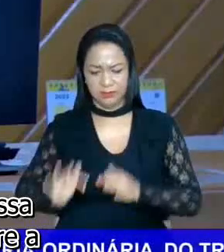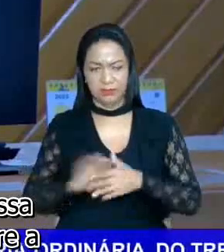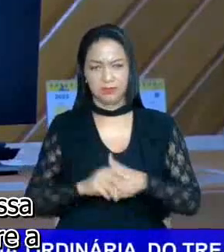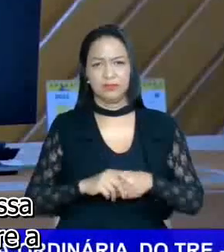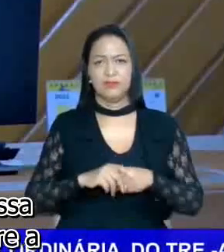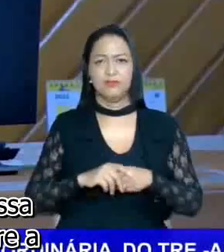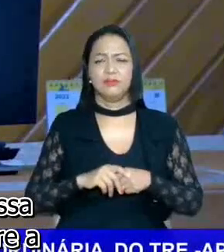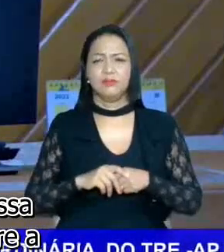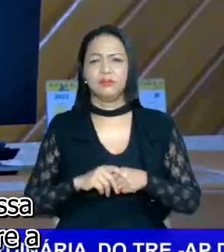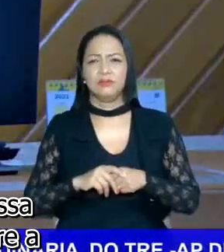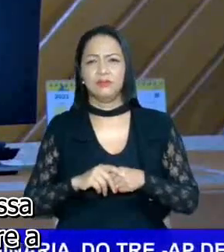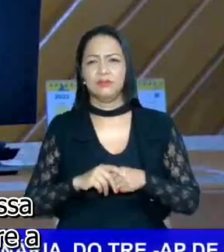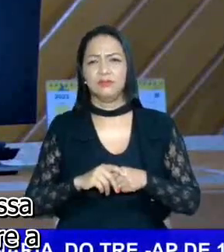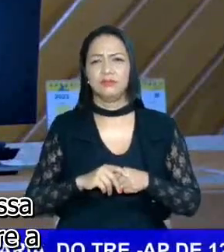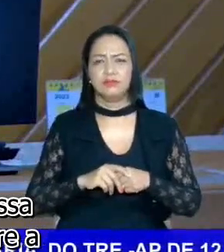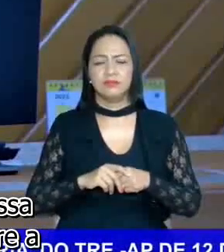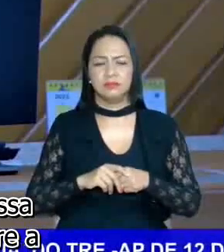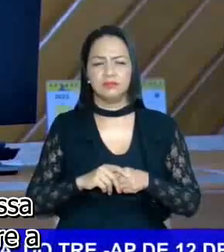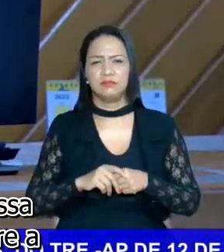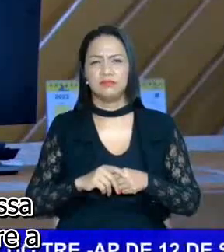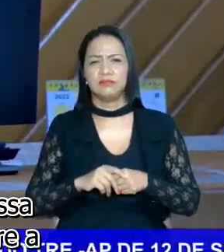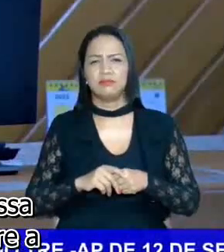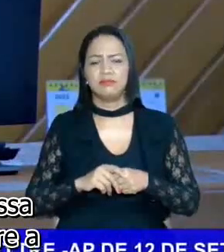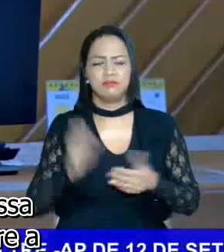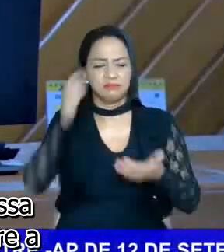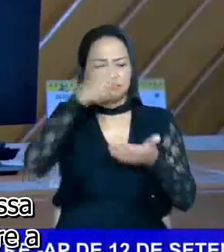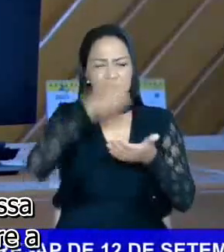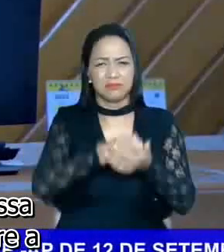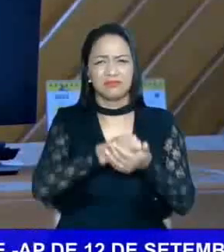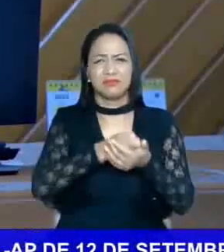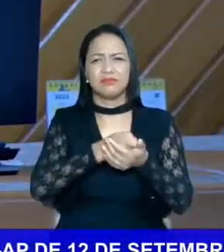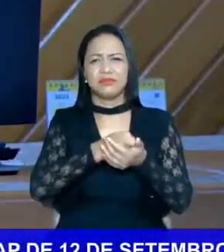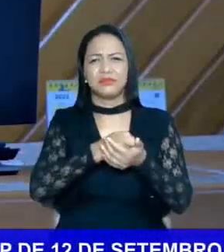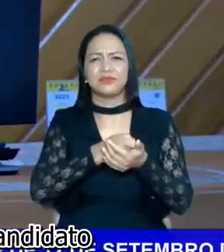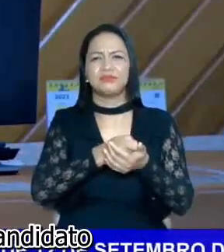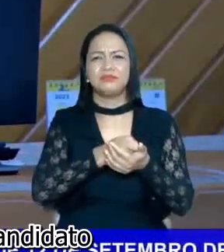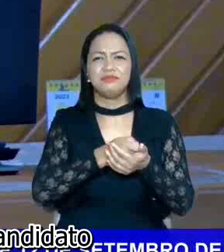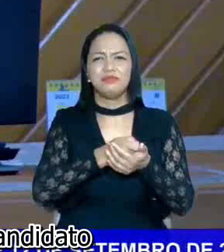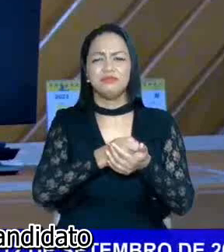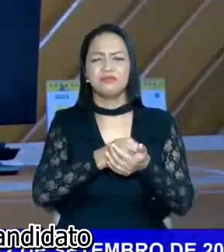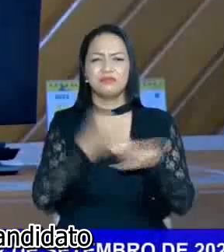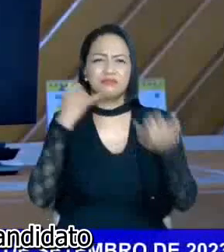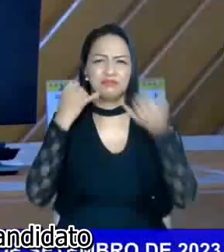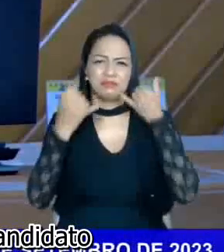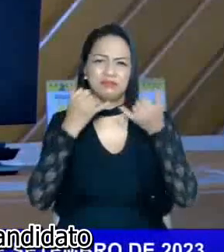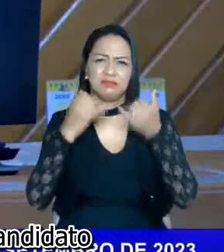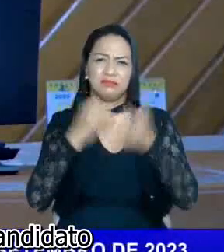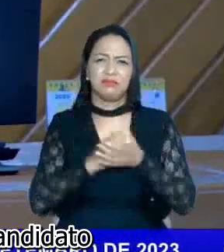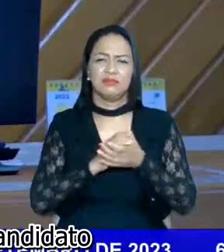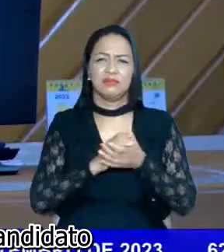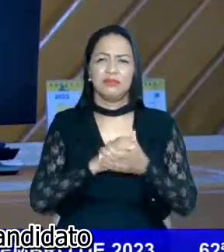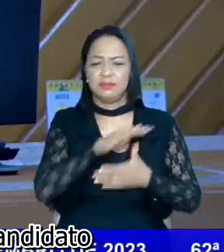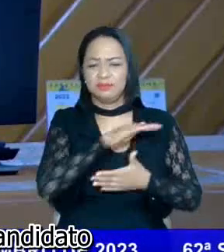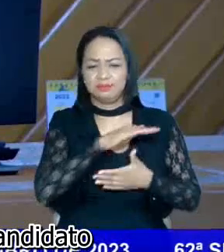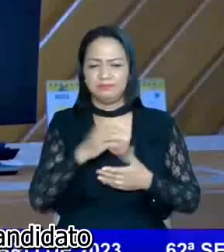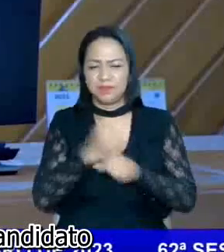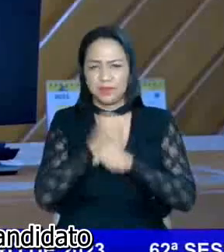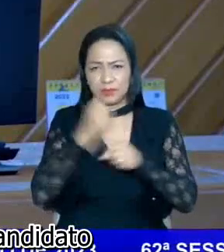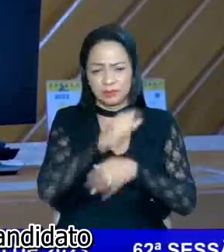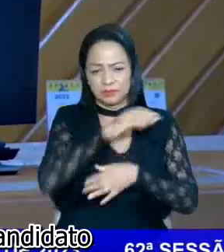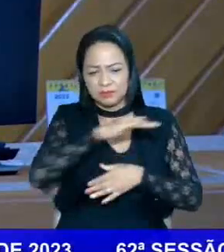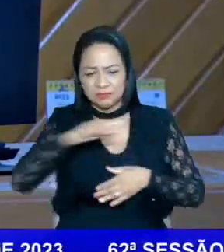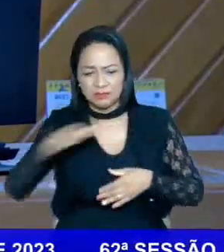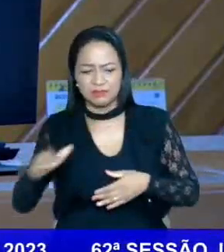Egrégia Corte que o registro de despesas entre a prestação de contas parcial e a final do